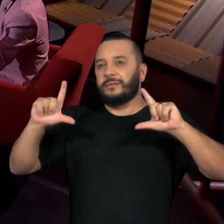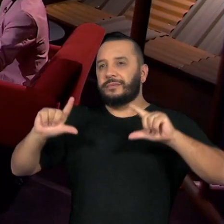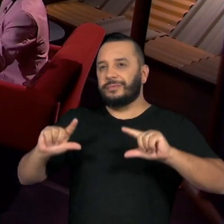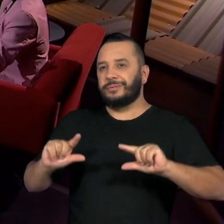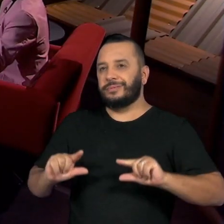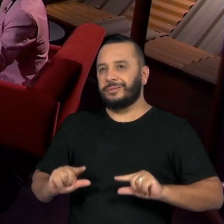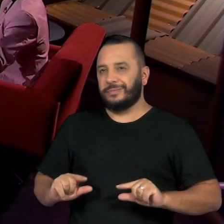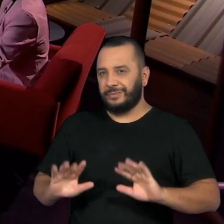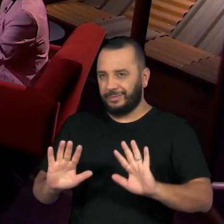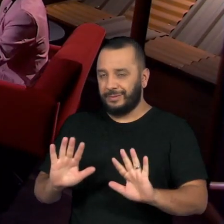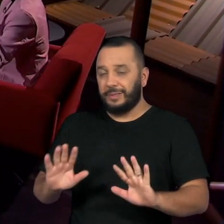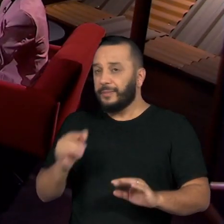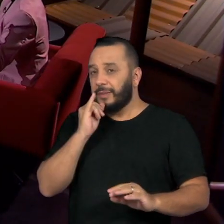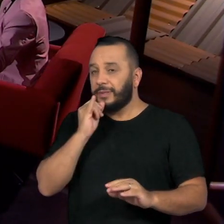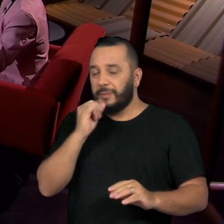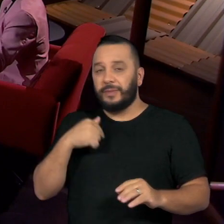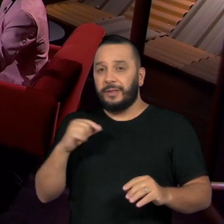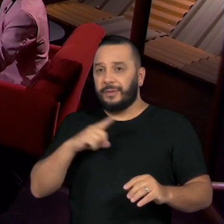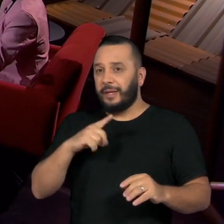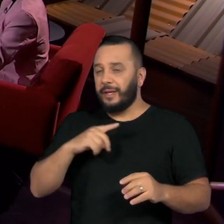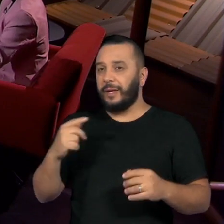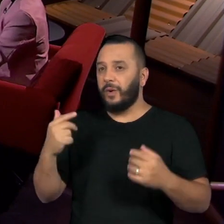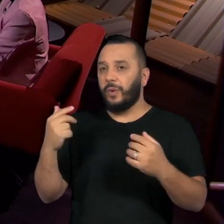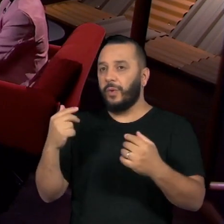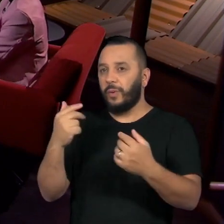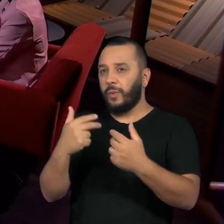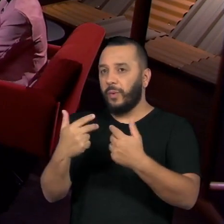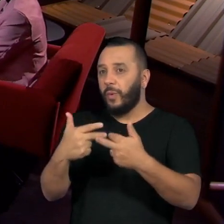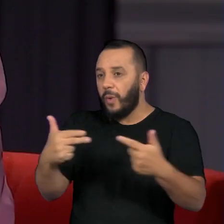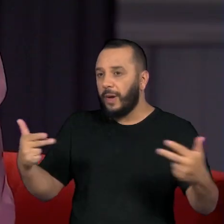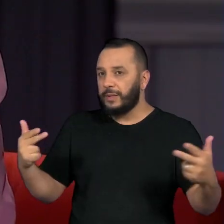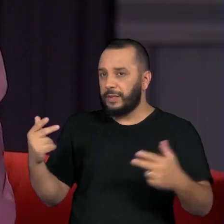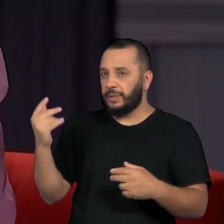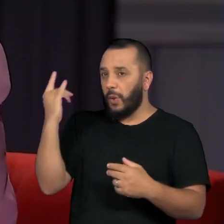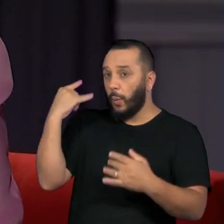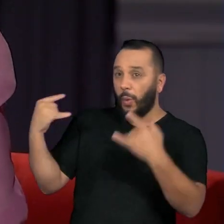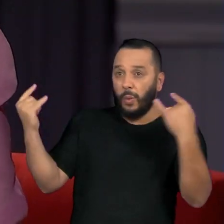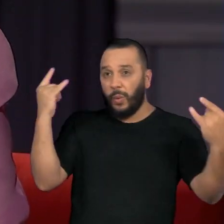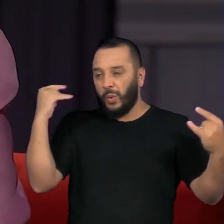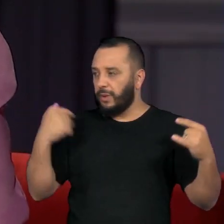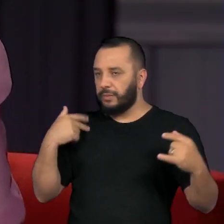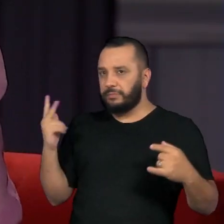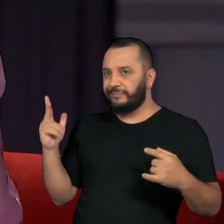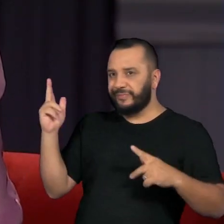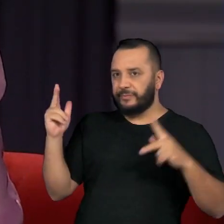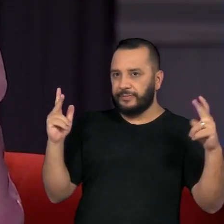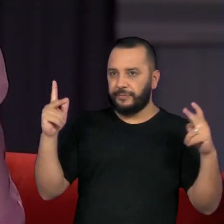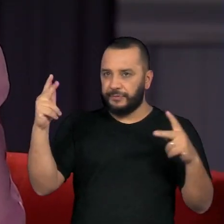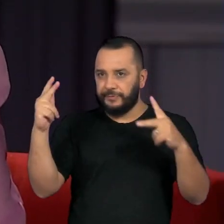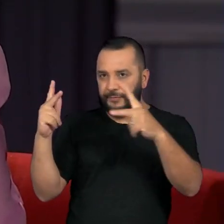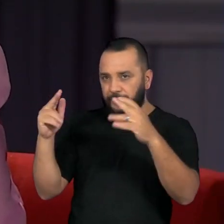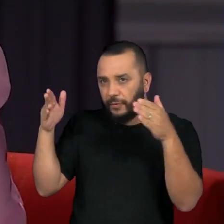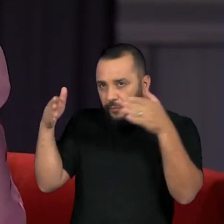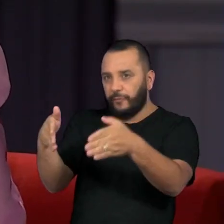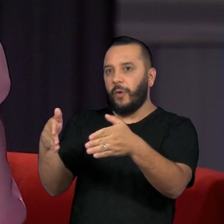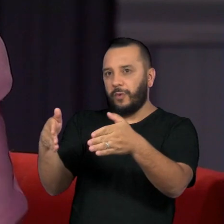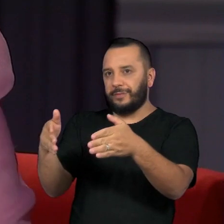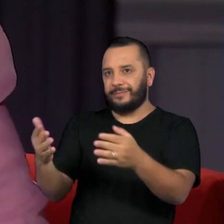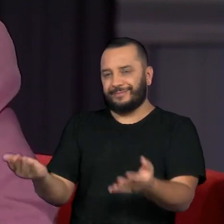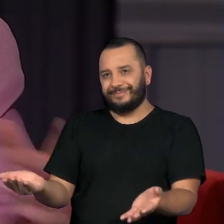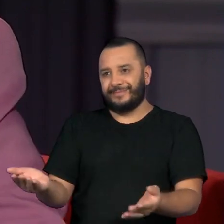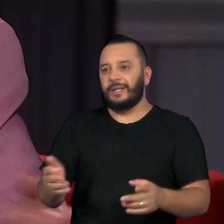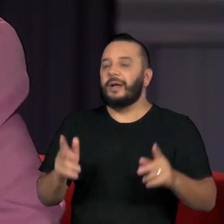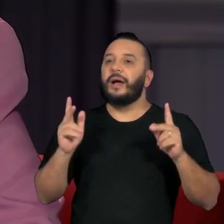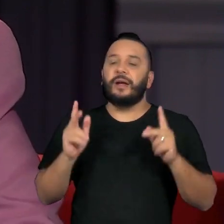eliminar coisas ao nosso redor que vão tirar o nosso foco. Então, a gente viveu muita realidade do home office. Isso.